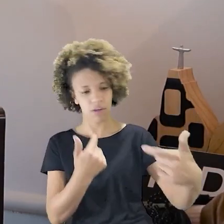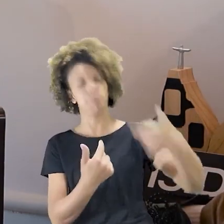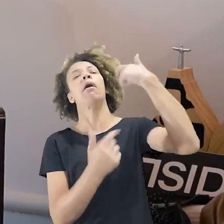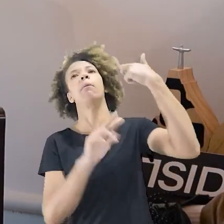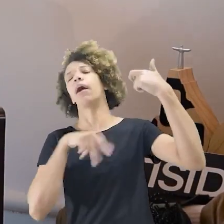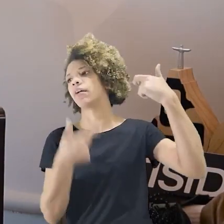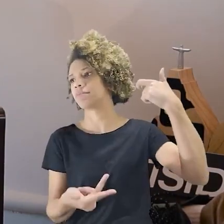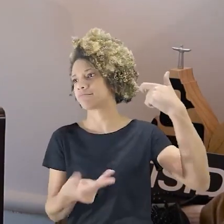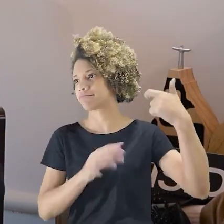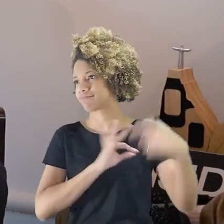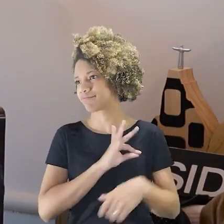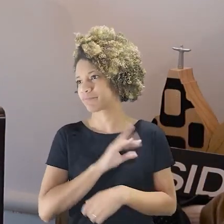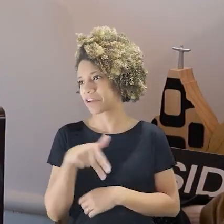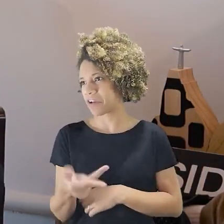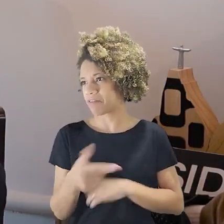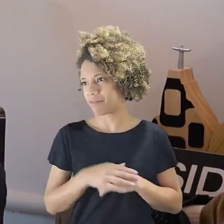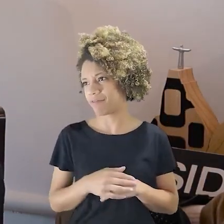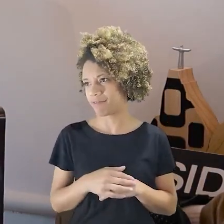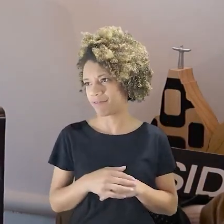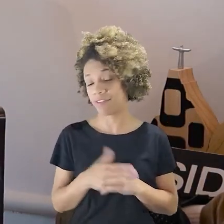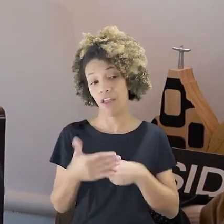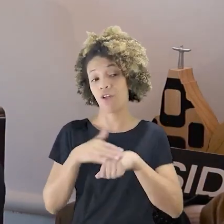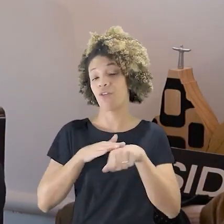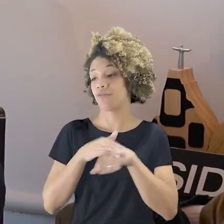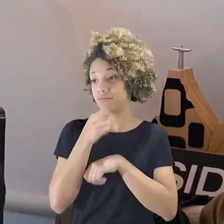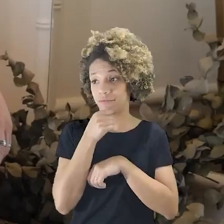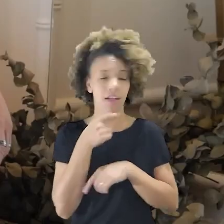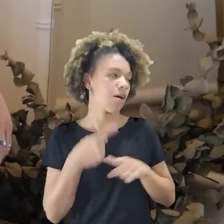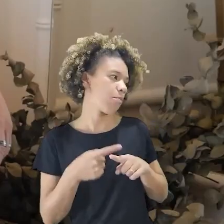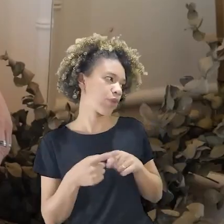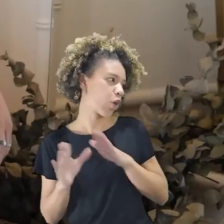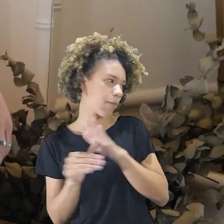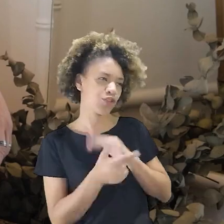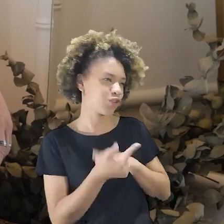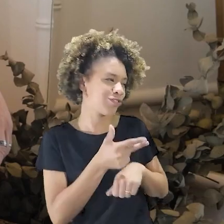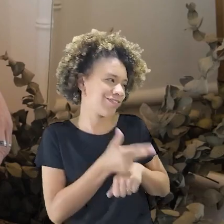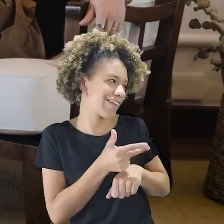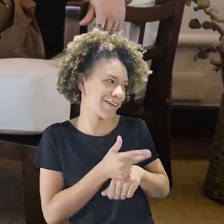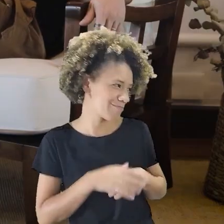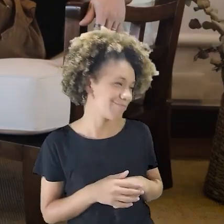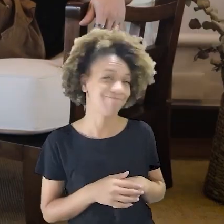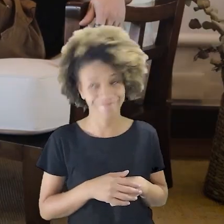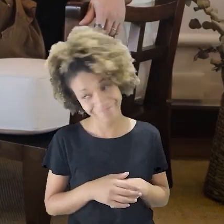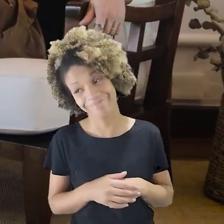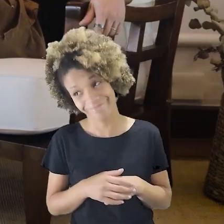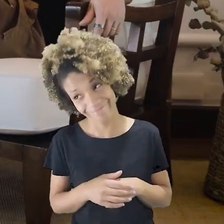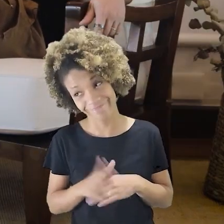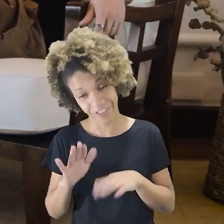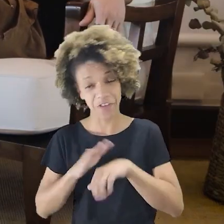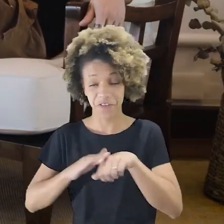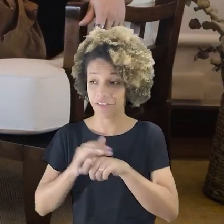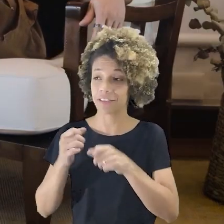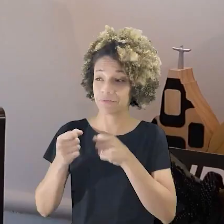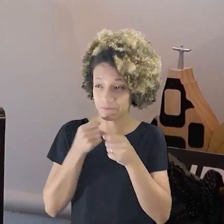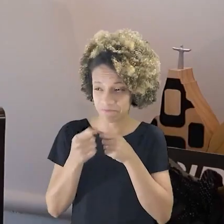morrer. E aí eu converso com os colegas dos jornais. É que o bandido não tem a câmera, né? Eu converso com os colegas dos